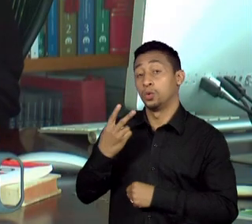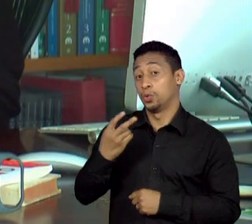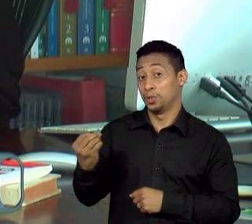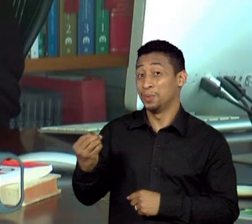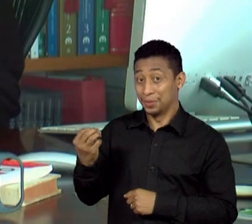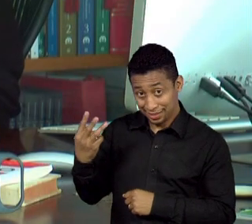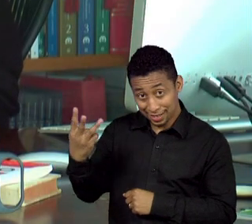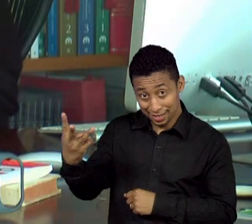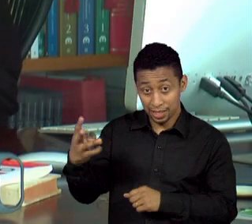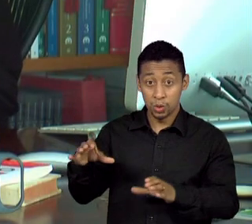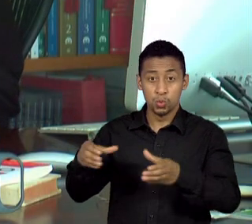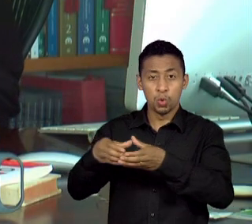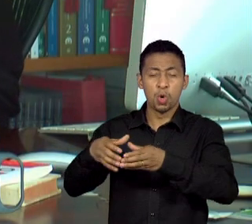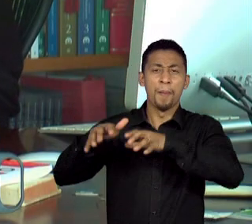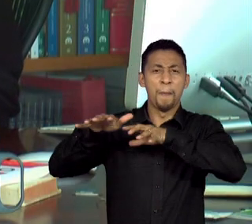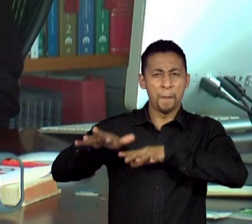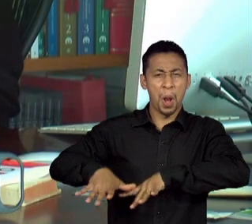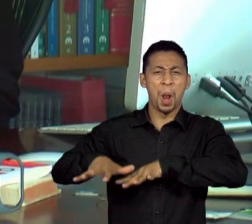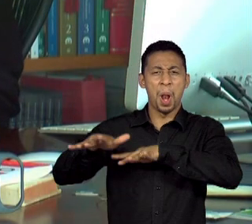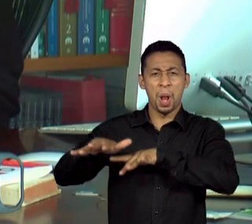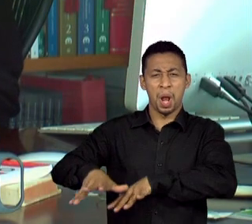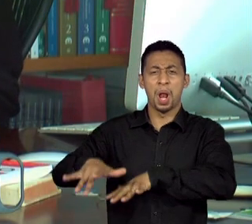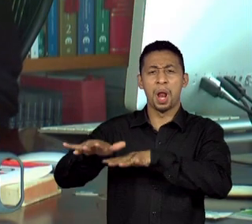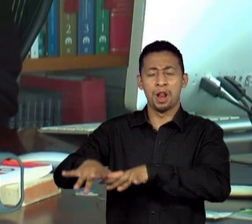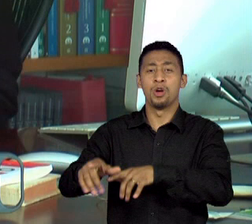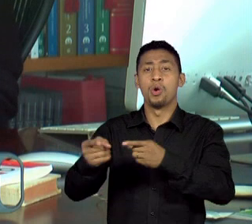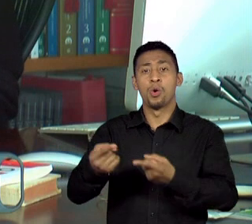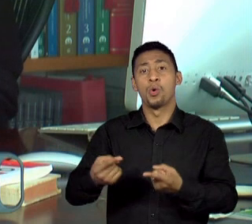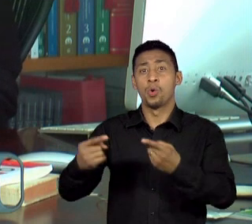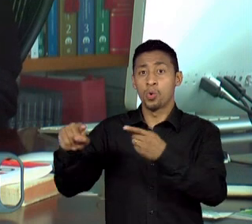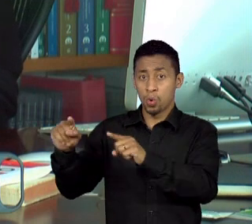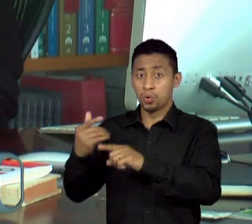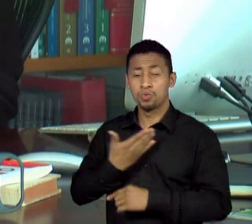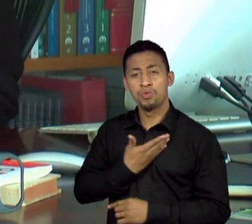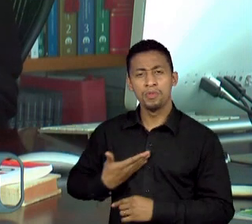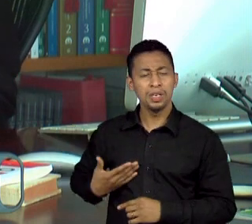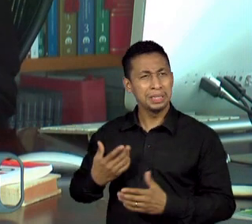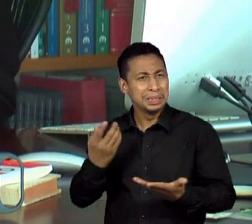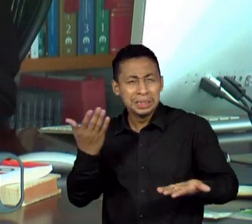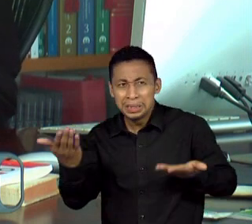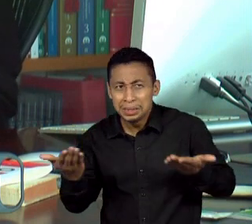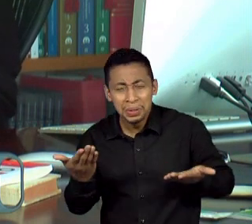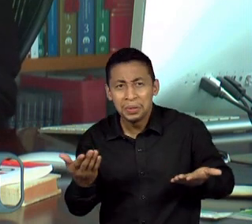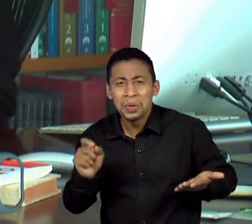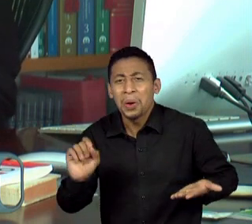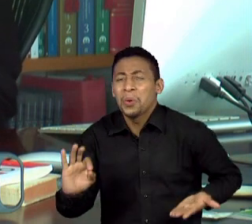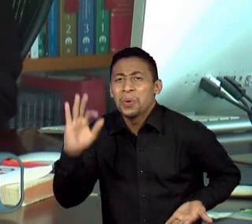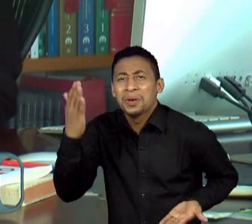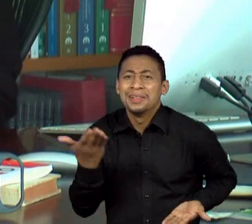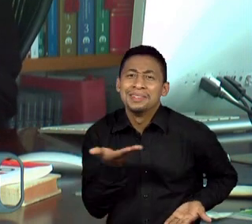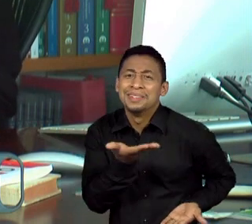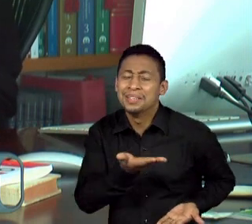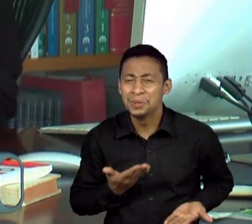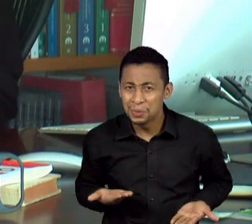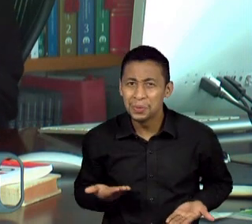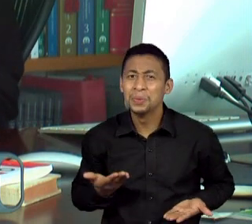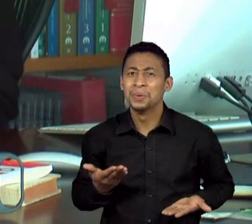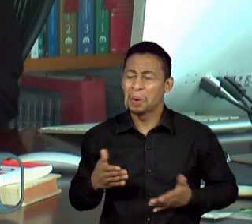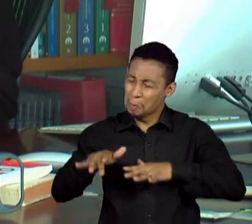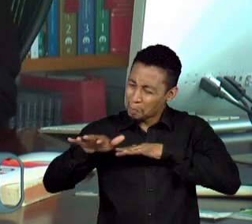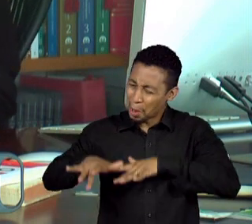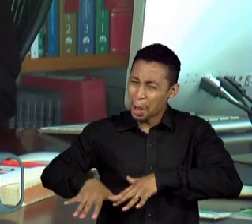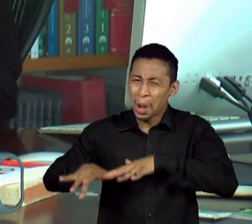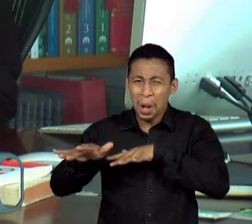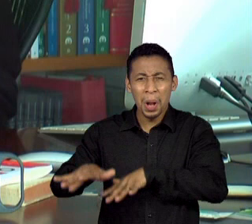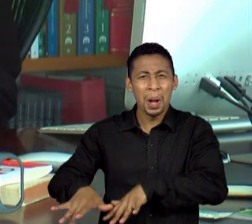foi para a rua protestar contra o governo e a gente dizia, mas o que está acontecendo? Como é que nós estamos vivendo um país onde tem uma democracia, um